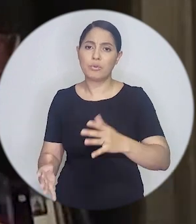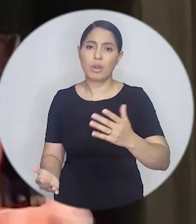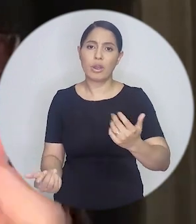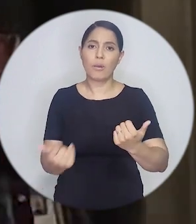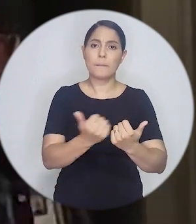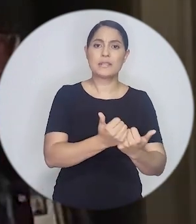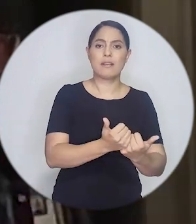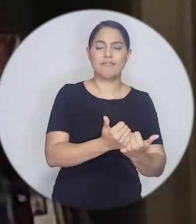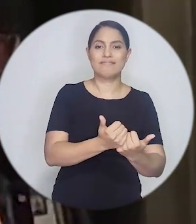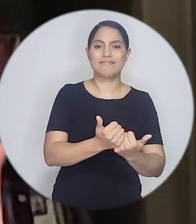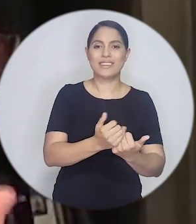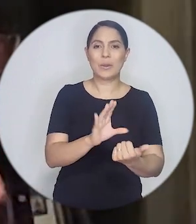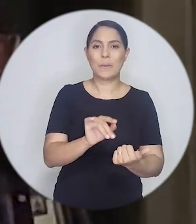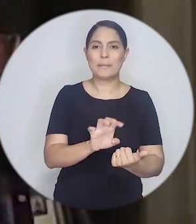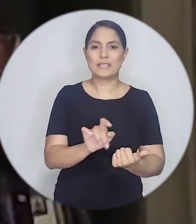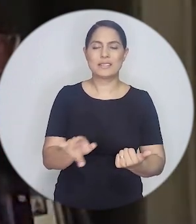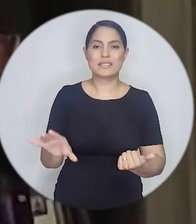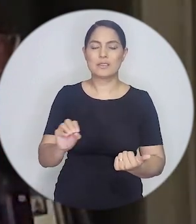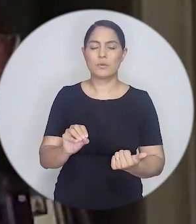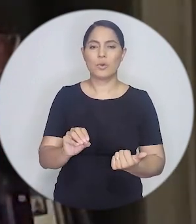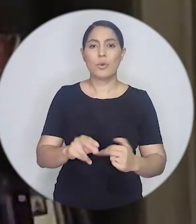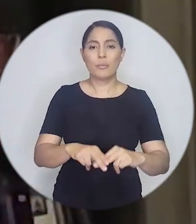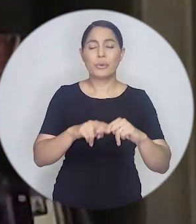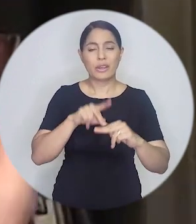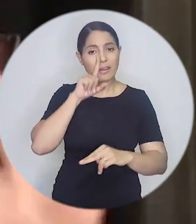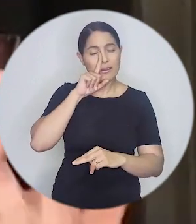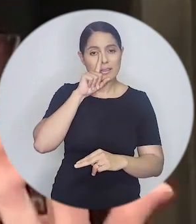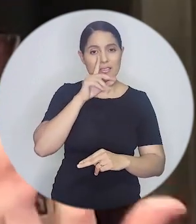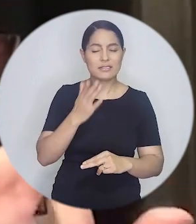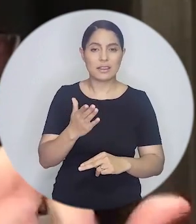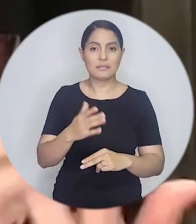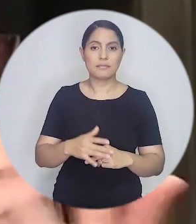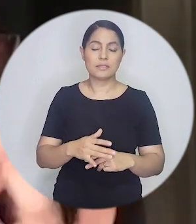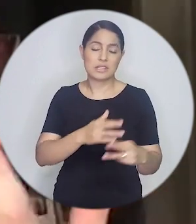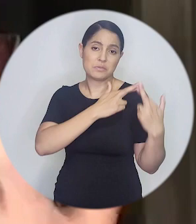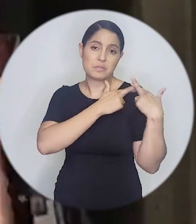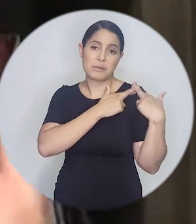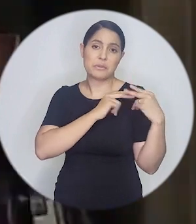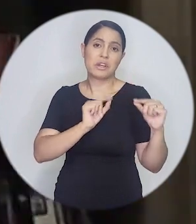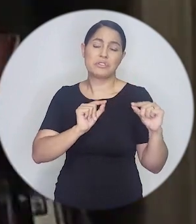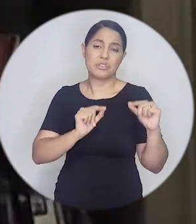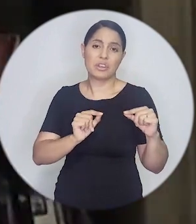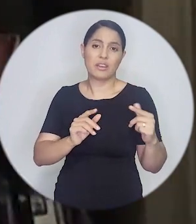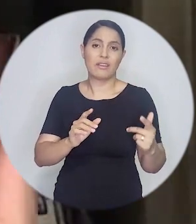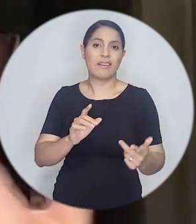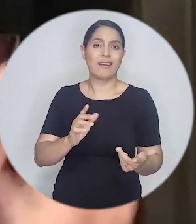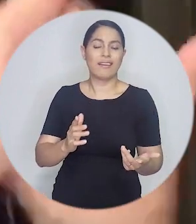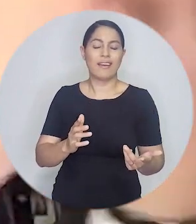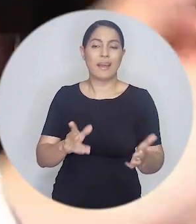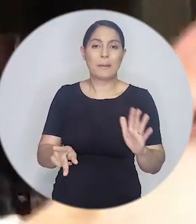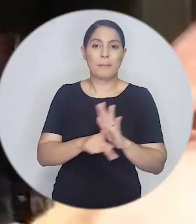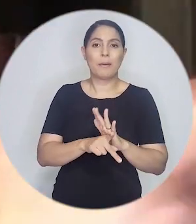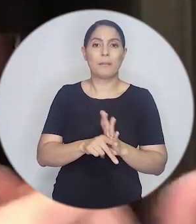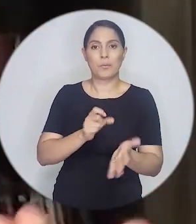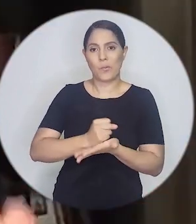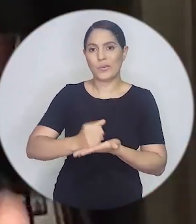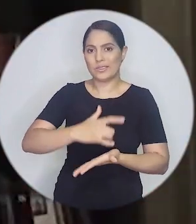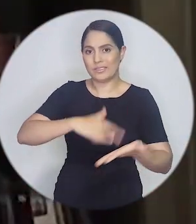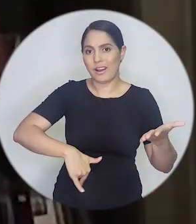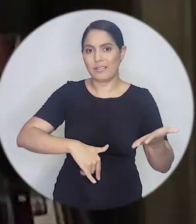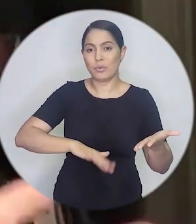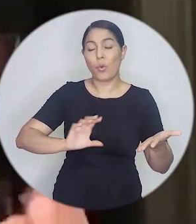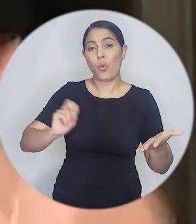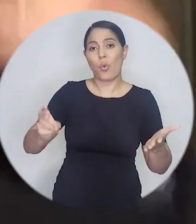pelos prejuízos gerados em função de um risco que se materializa, que foi alocado, cuja responsabilidade sobre o risco foi alocada